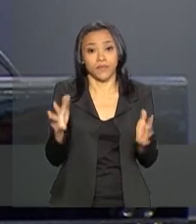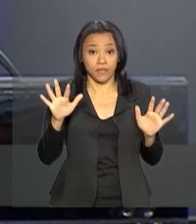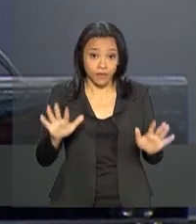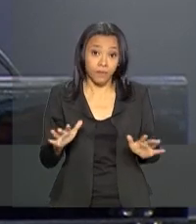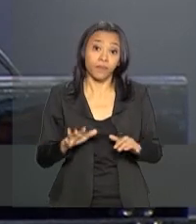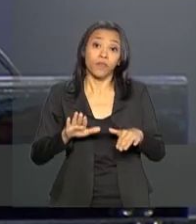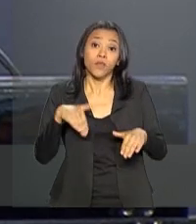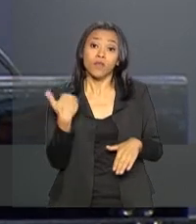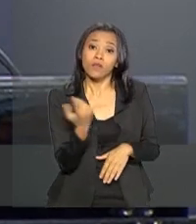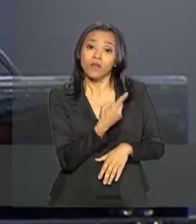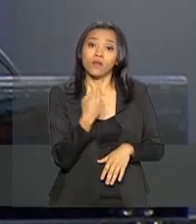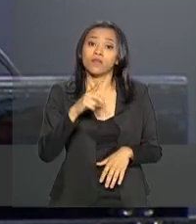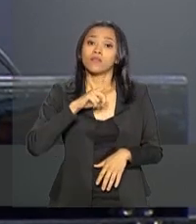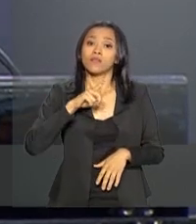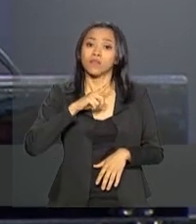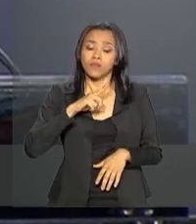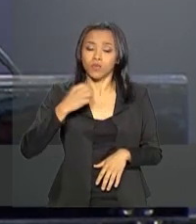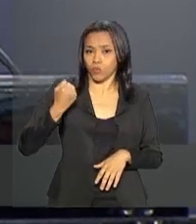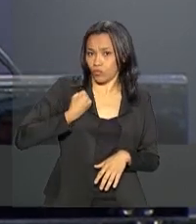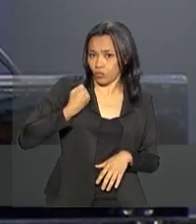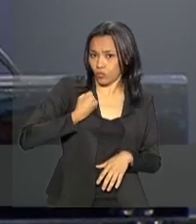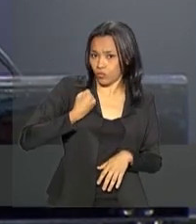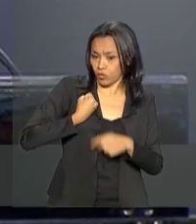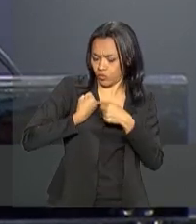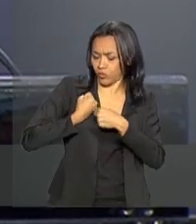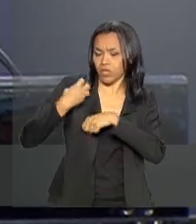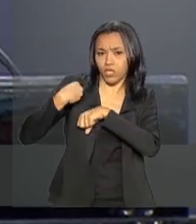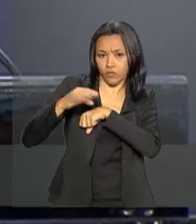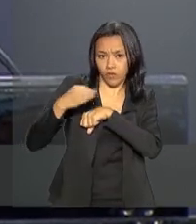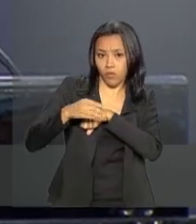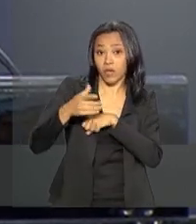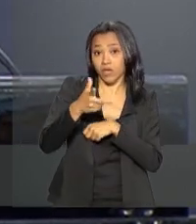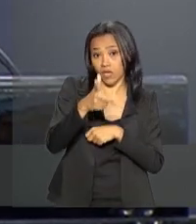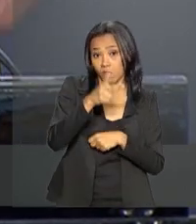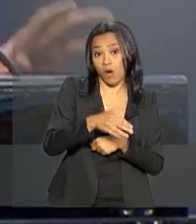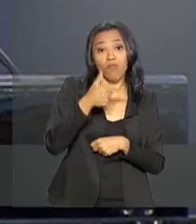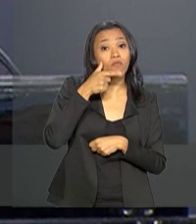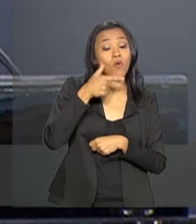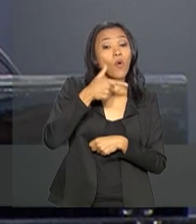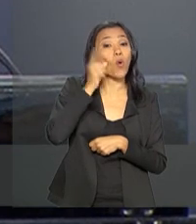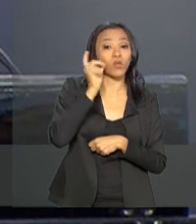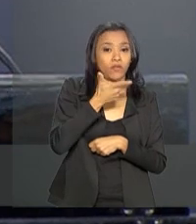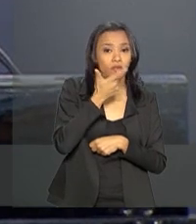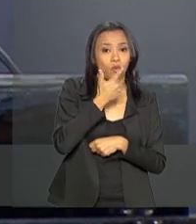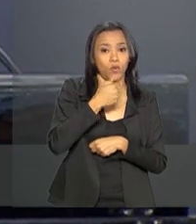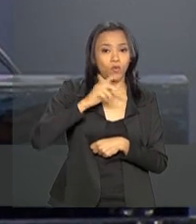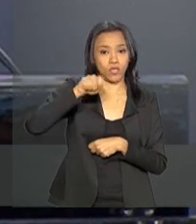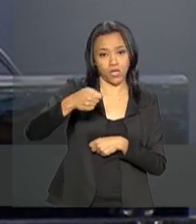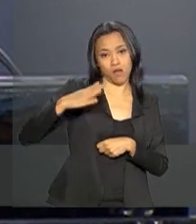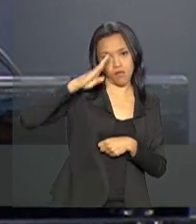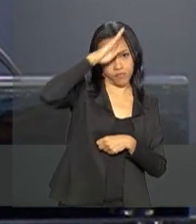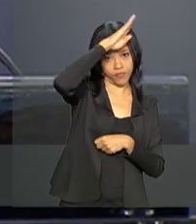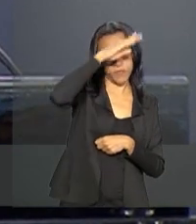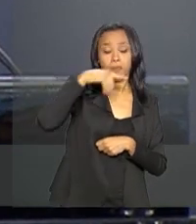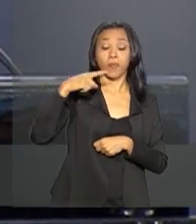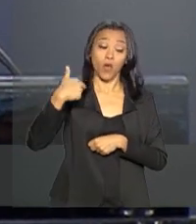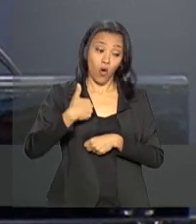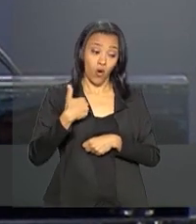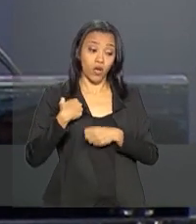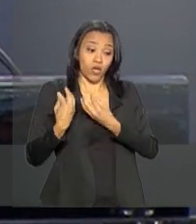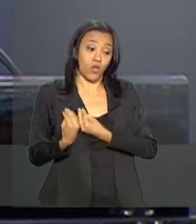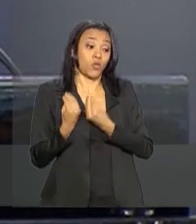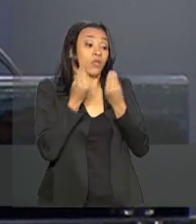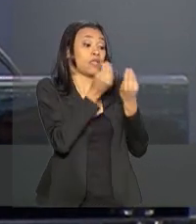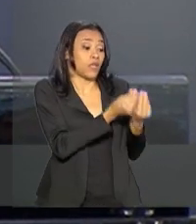nós temos um número aí que indica, como dizia ontem ao presidente eleito, ele disse, olha, estou fazendo o possível para lhe entregar uma